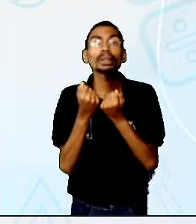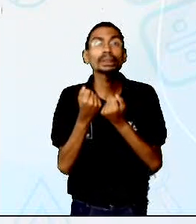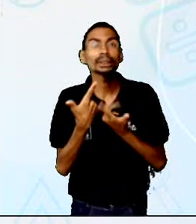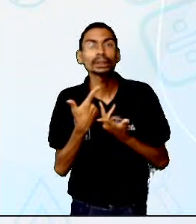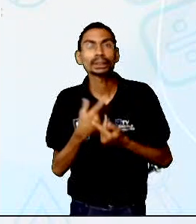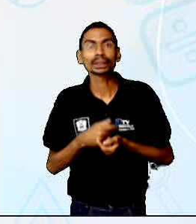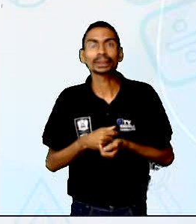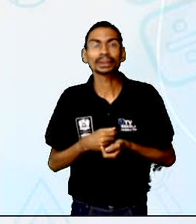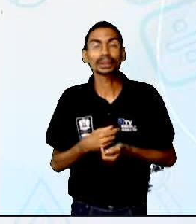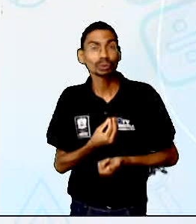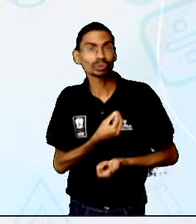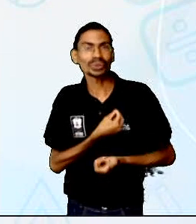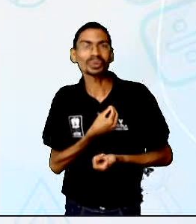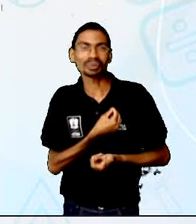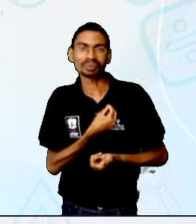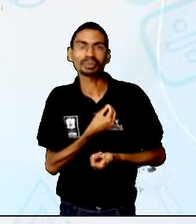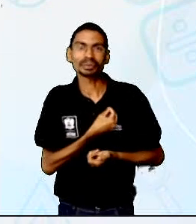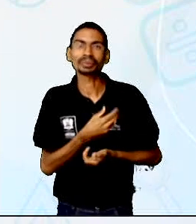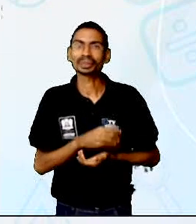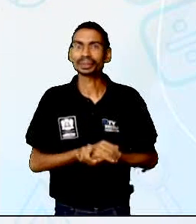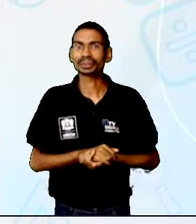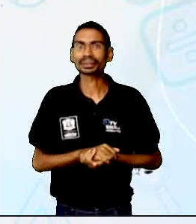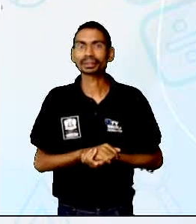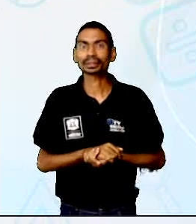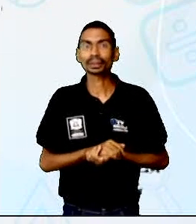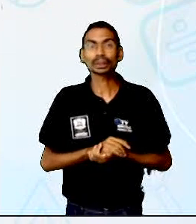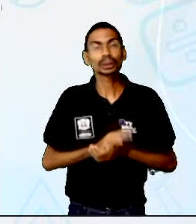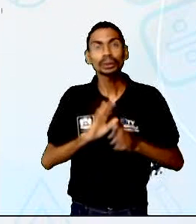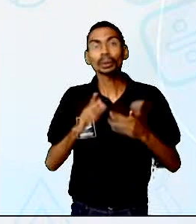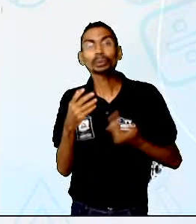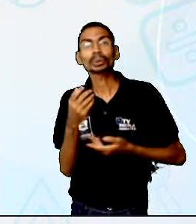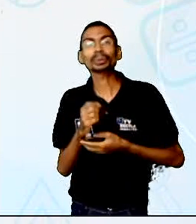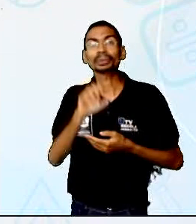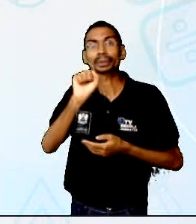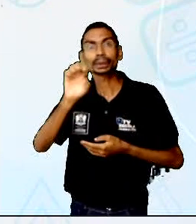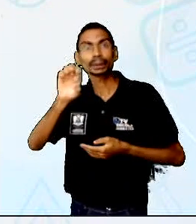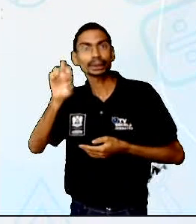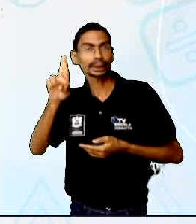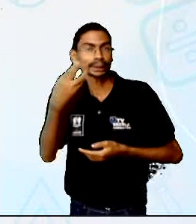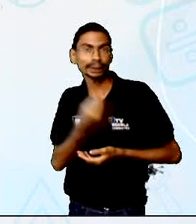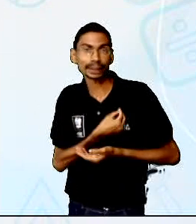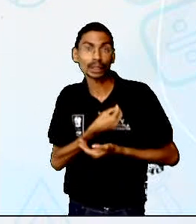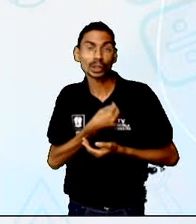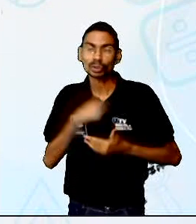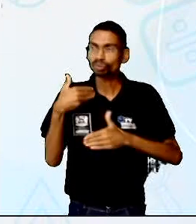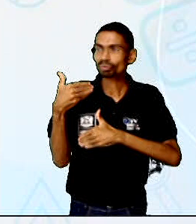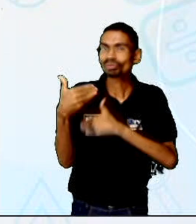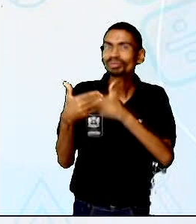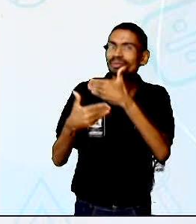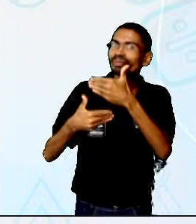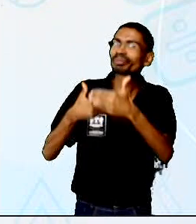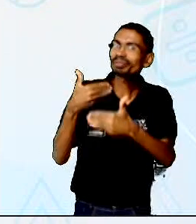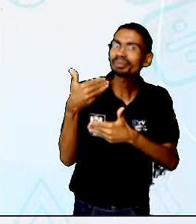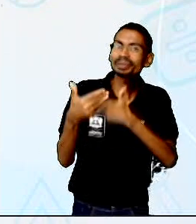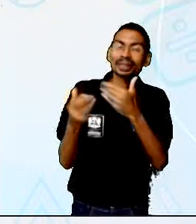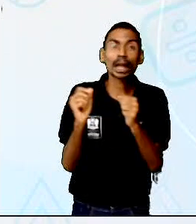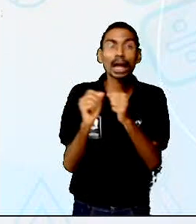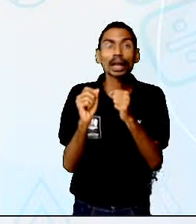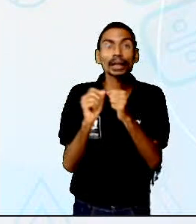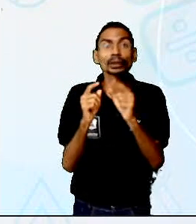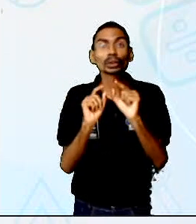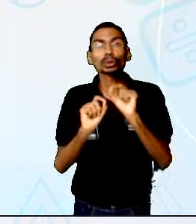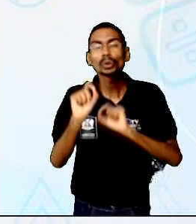seres vivos. E como todo ser vivo, eles desenvolvem, eles realizam o que chamamos